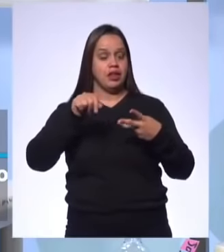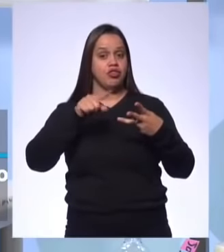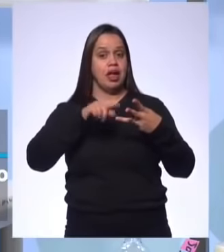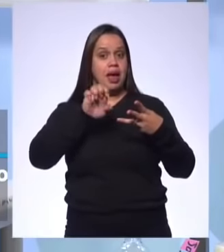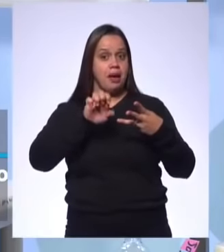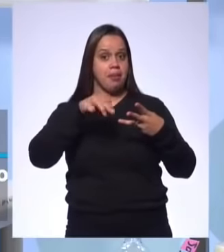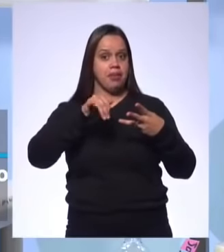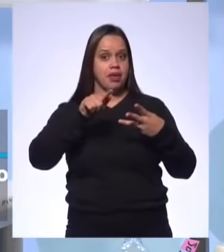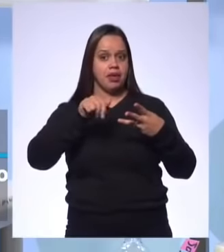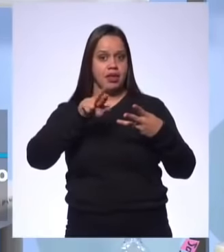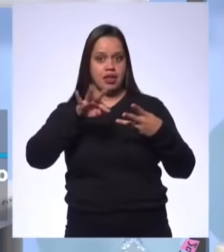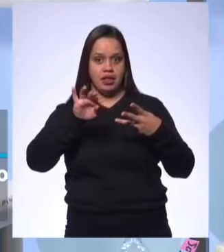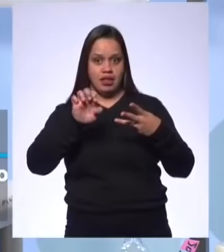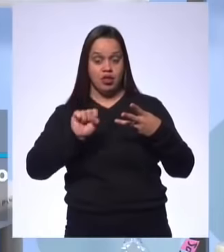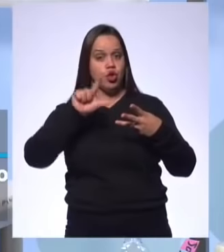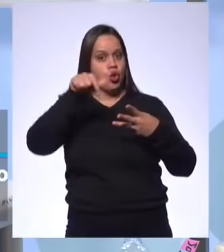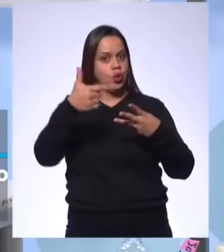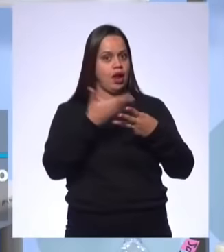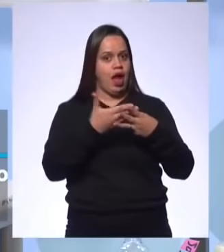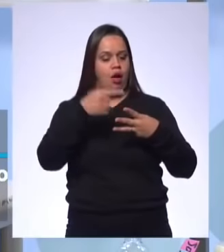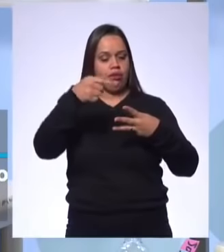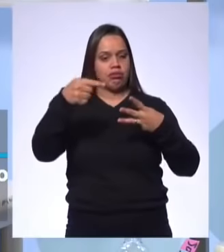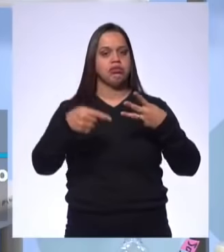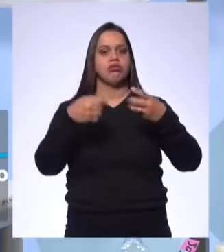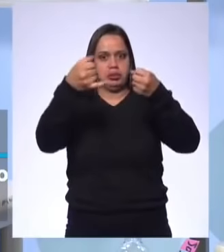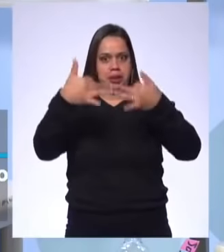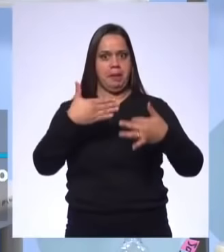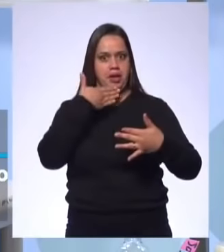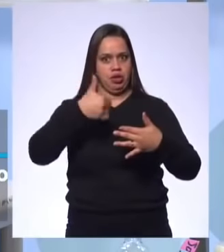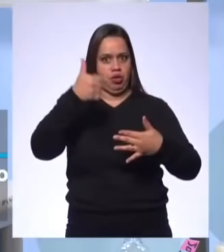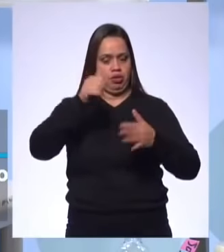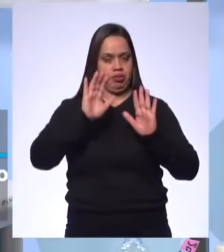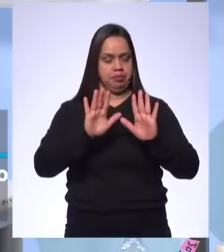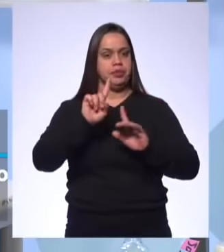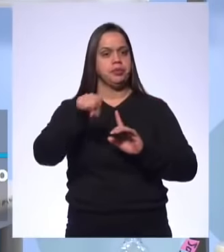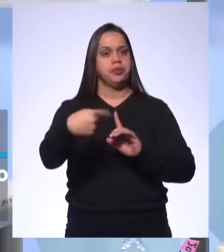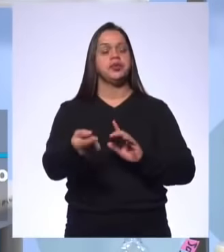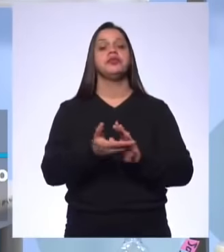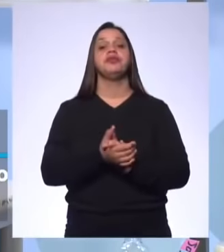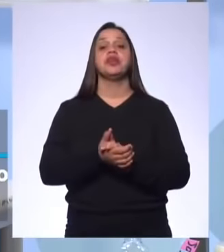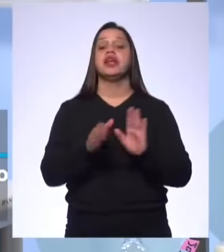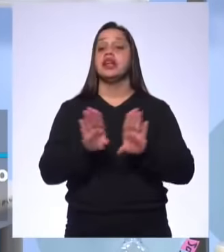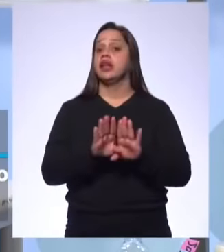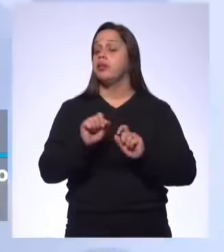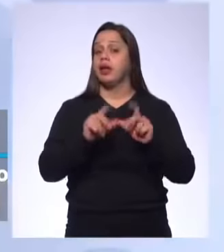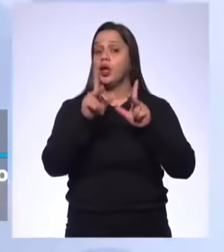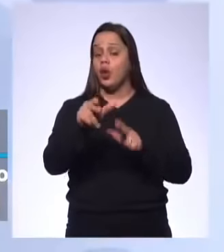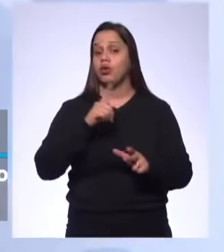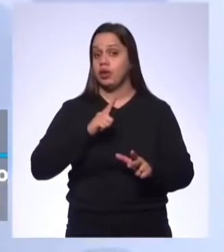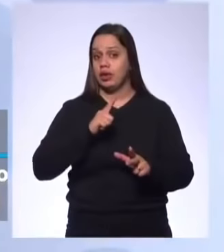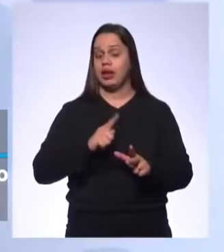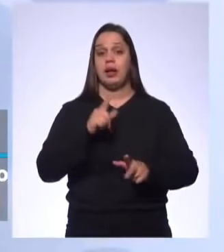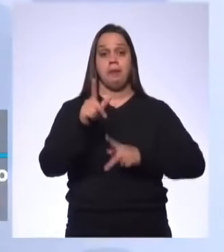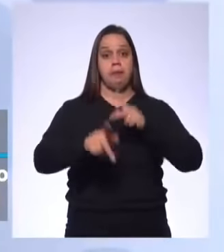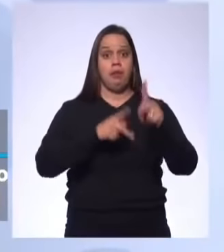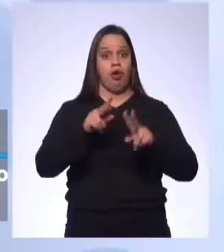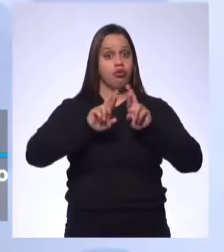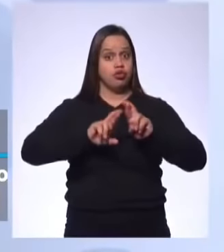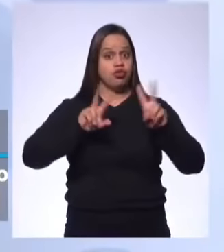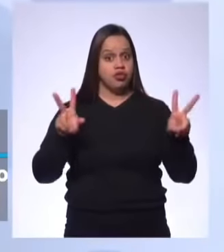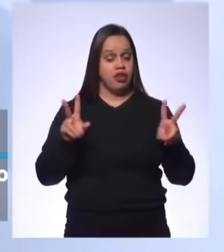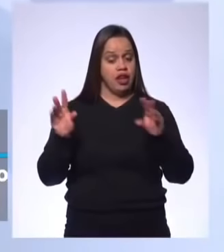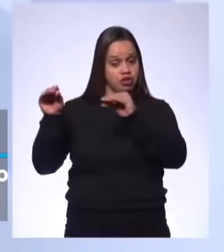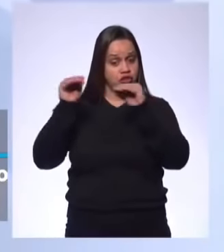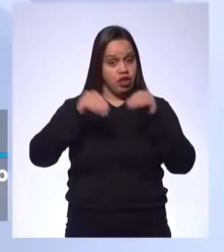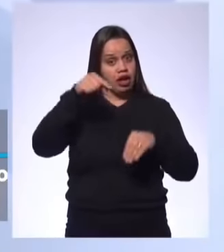Mas qual é a questão aqui? A questão é da migração. Da mesma forma que hoje nós temos aí povos diferentes chegando no Brasil e